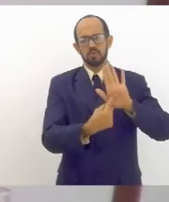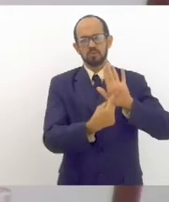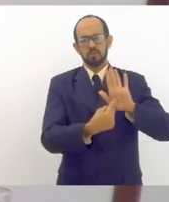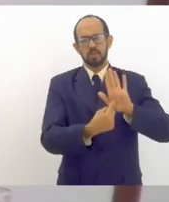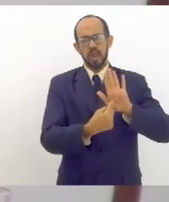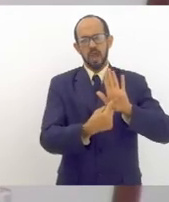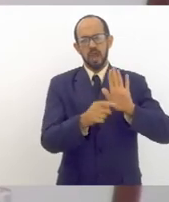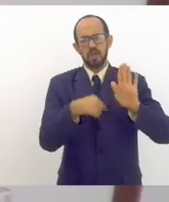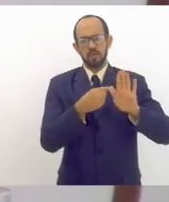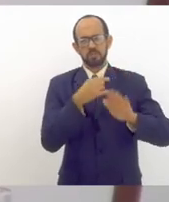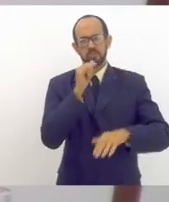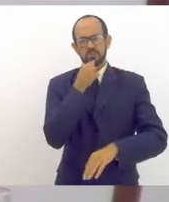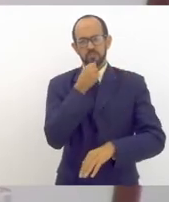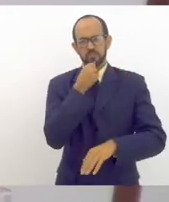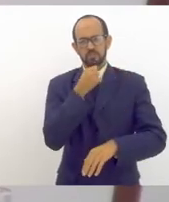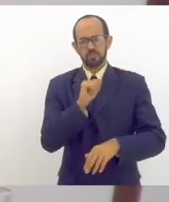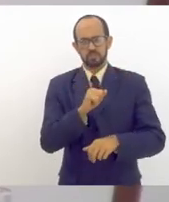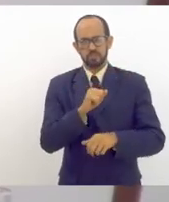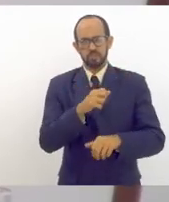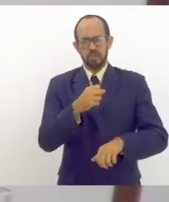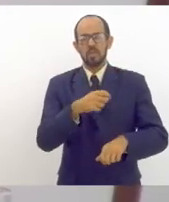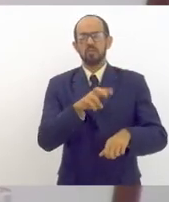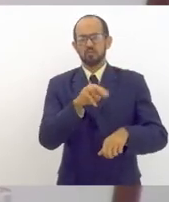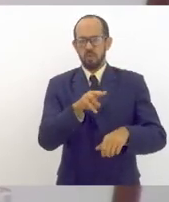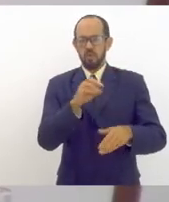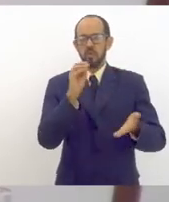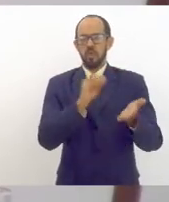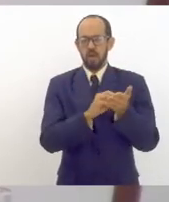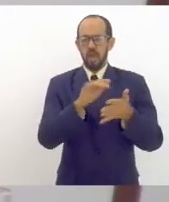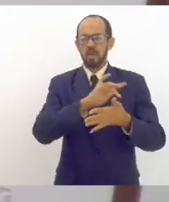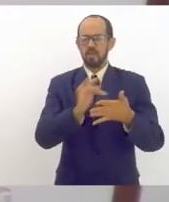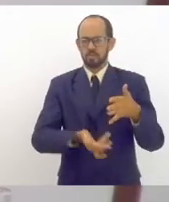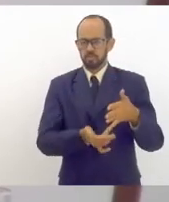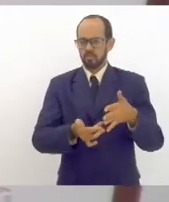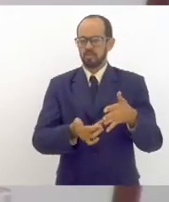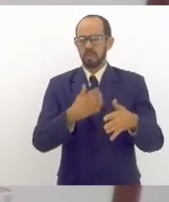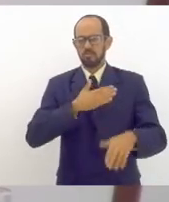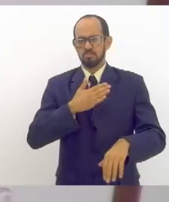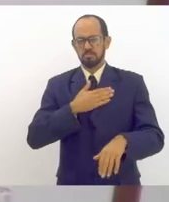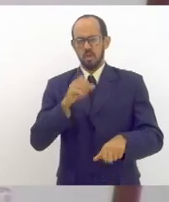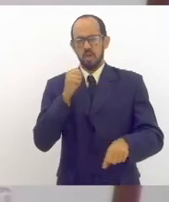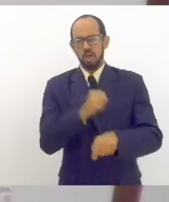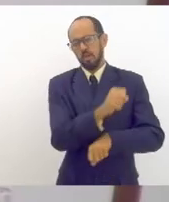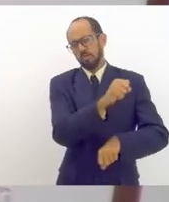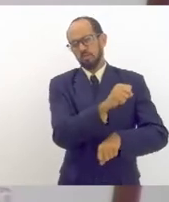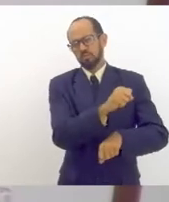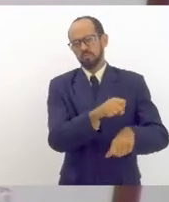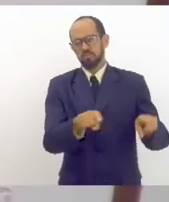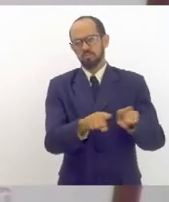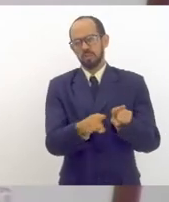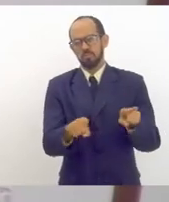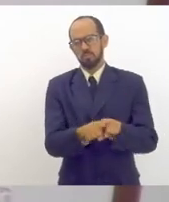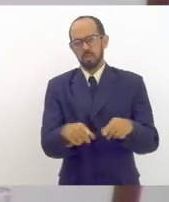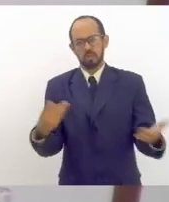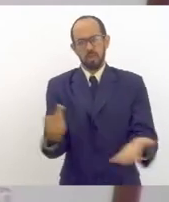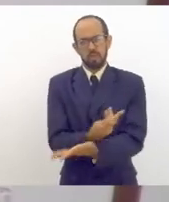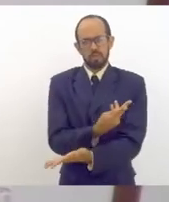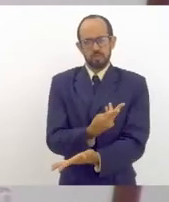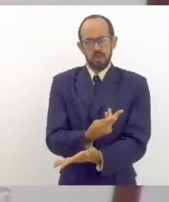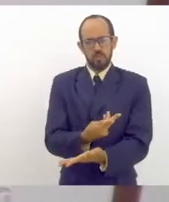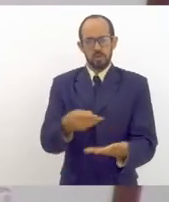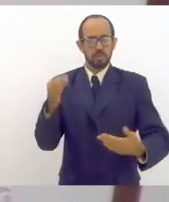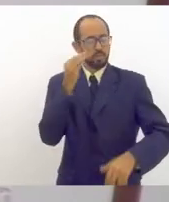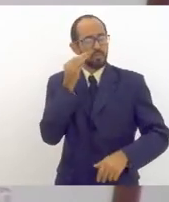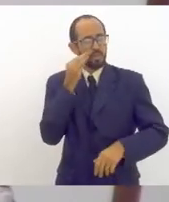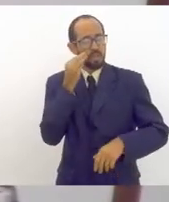vamos botar na minha rede social Hoje a minha insatisfação o que aconteceu enfim todos os instrumentos de força a gente pode fazer para ter resposta